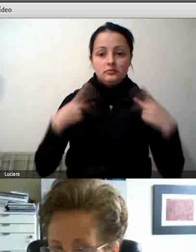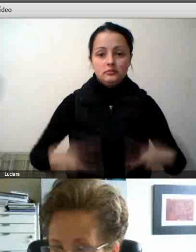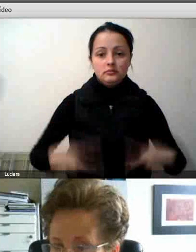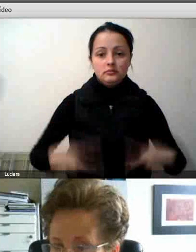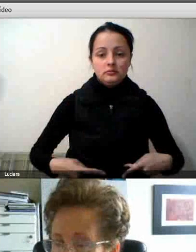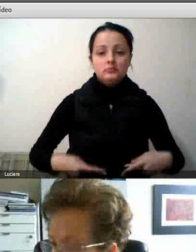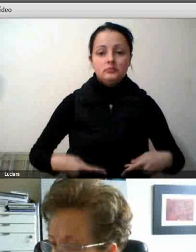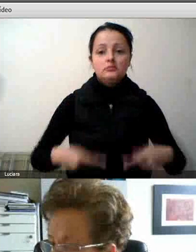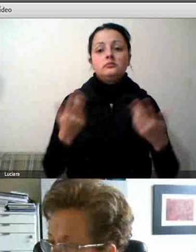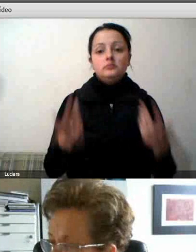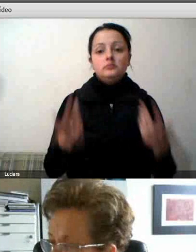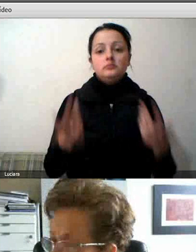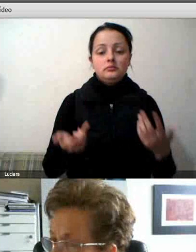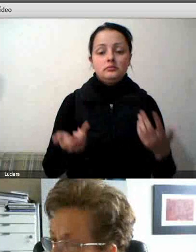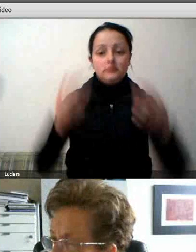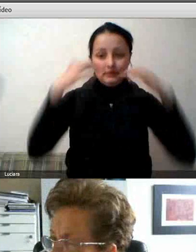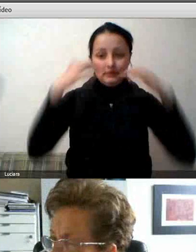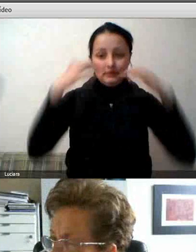Desculpa.